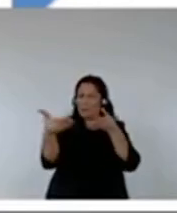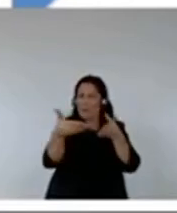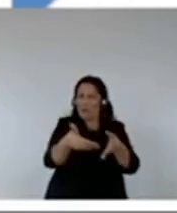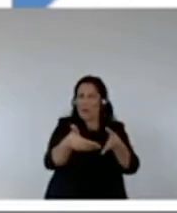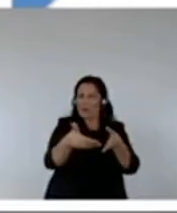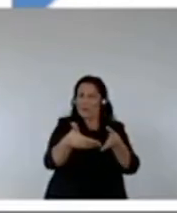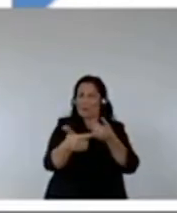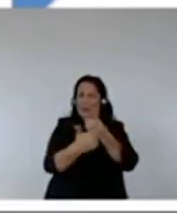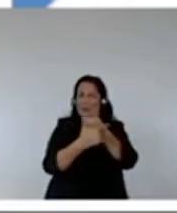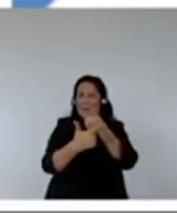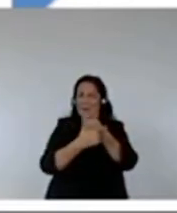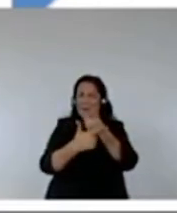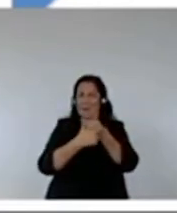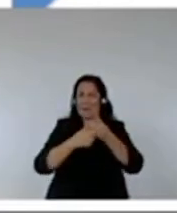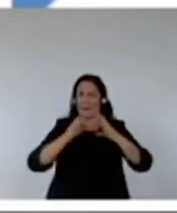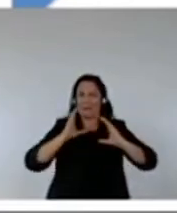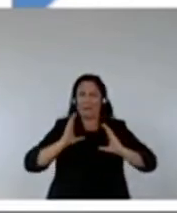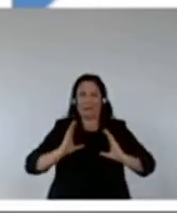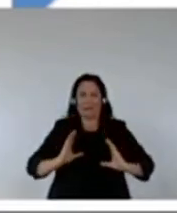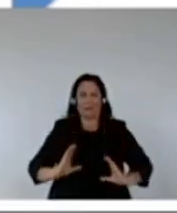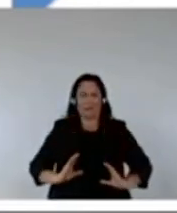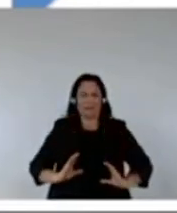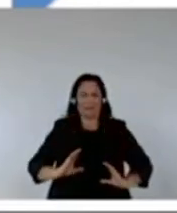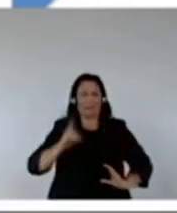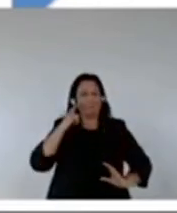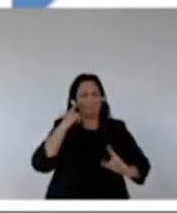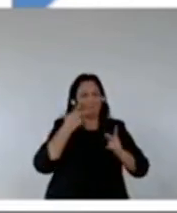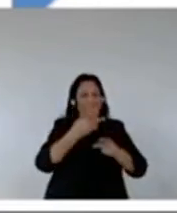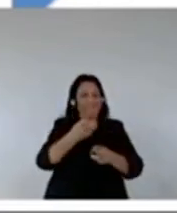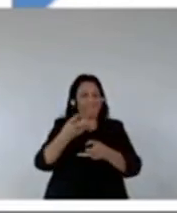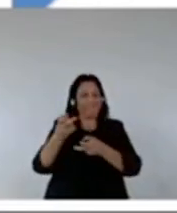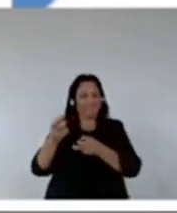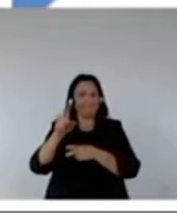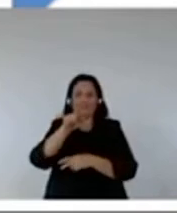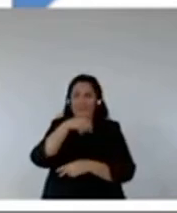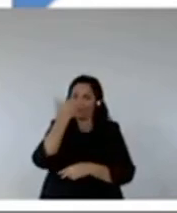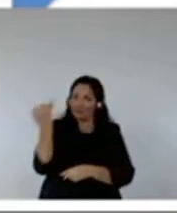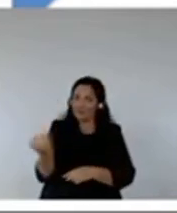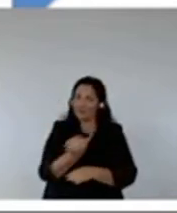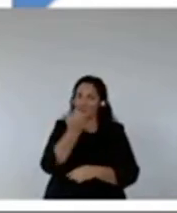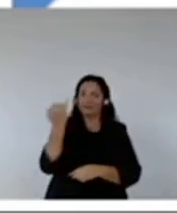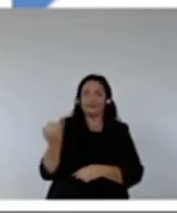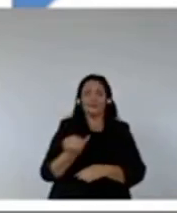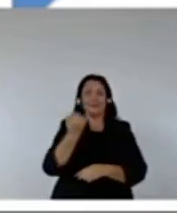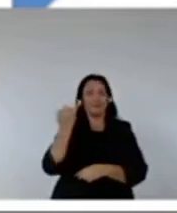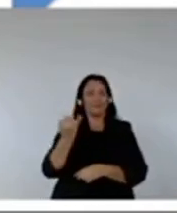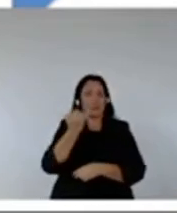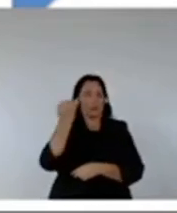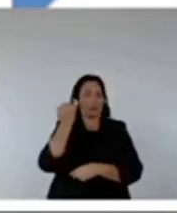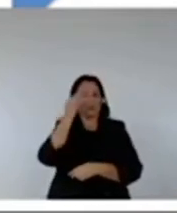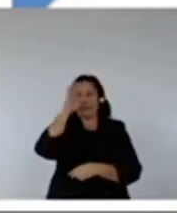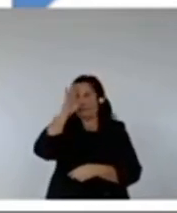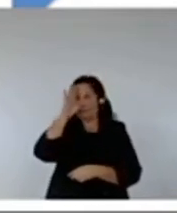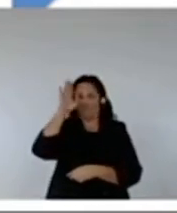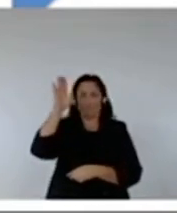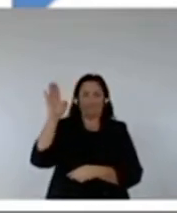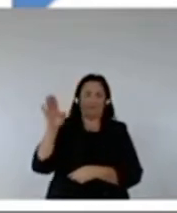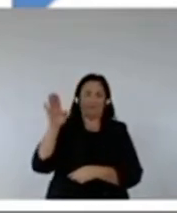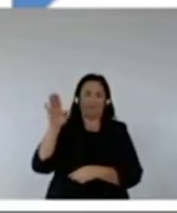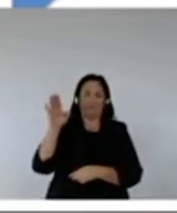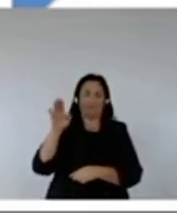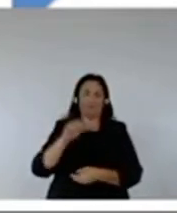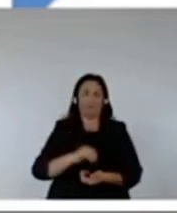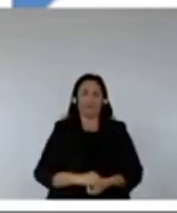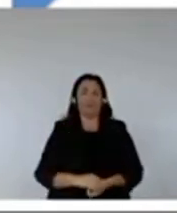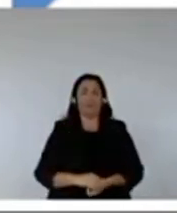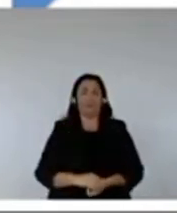de ser cidadão, a gente também reconhece isso, né, como uma coisa importante, como uma coisa relevante